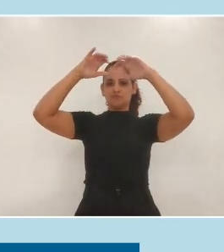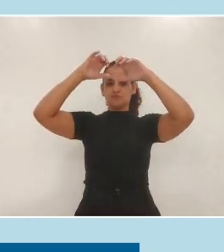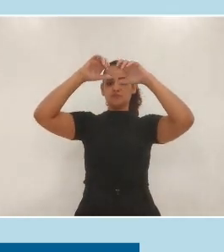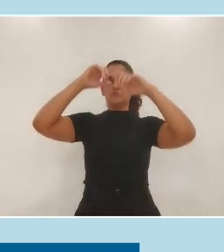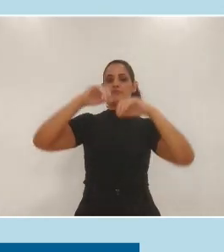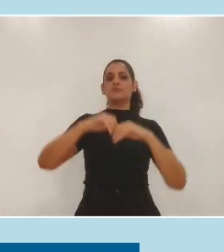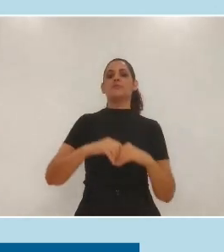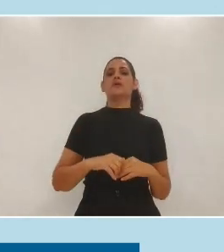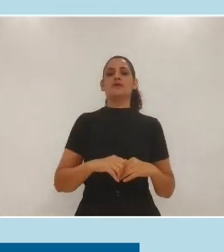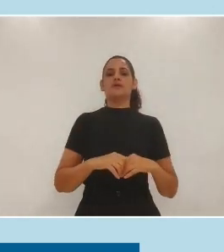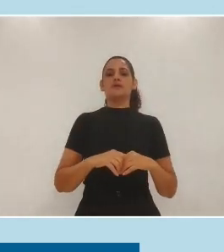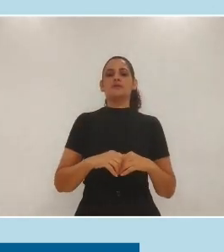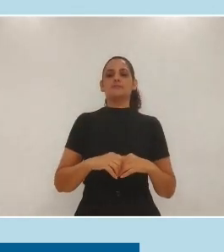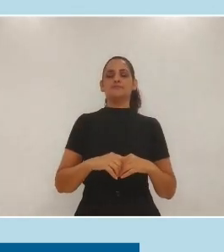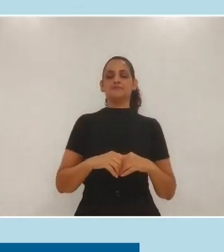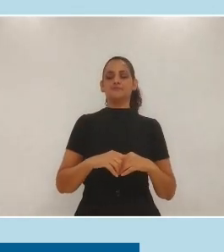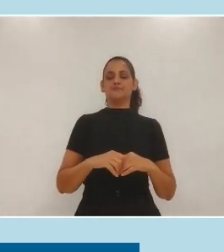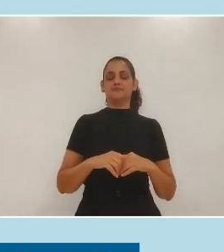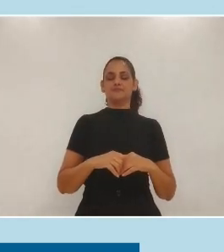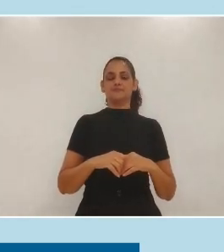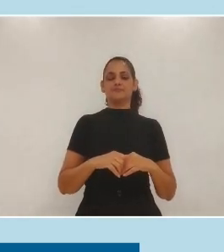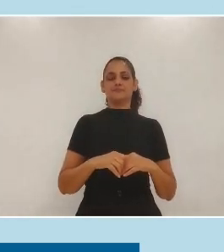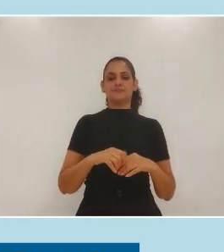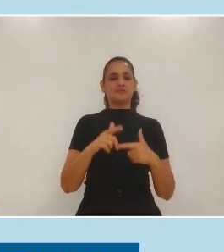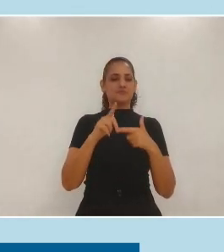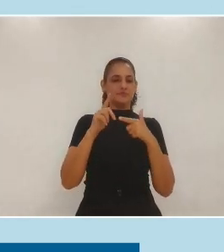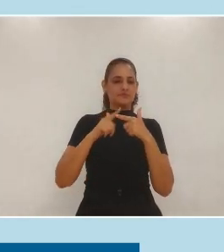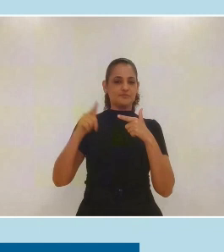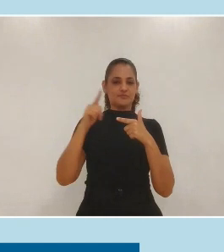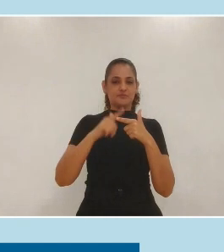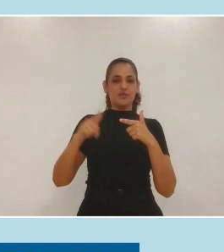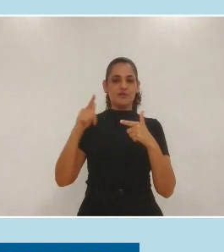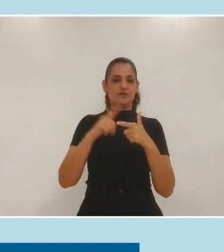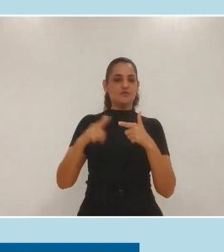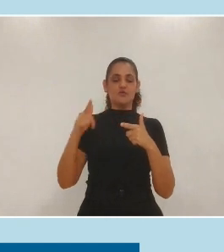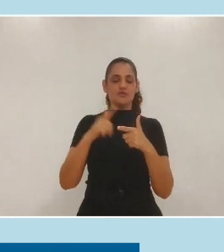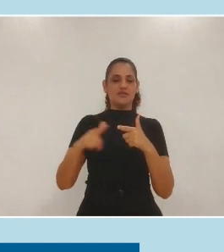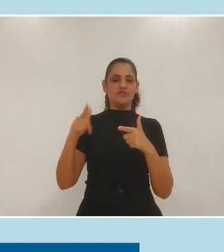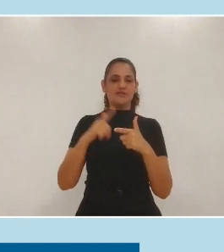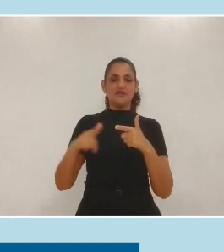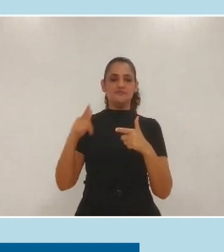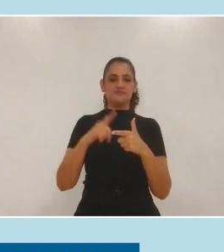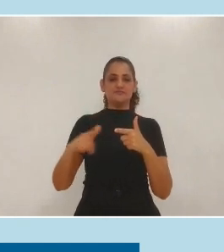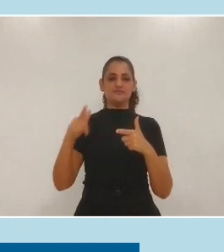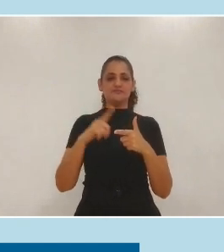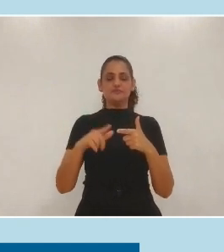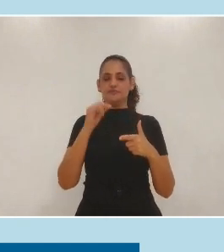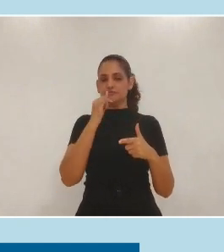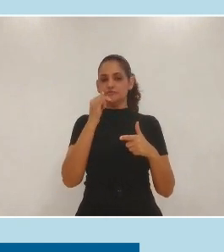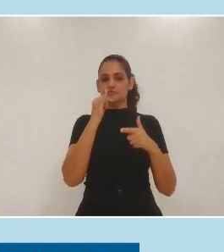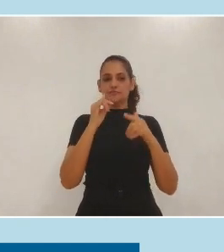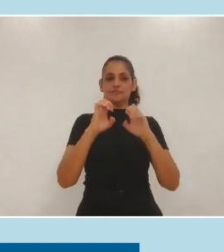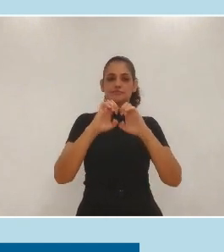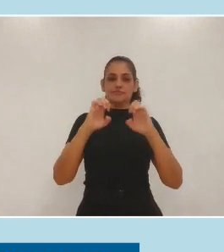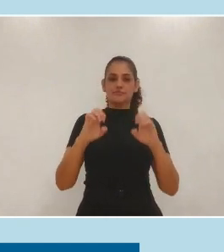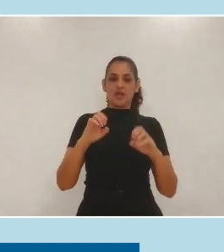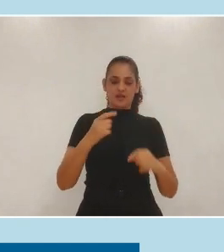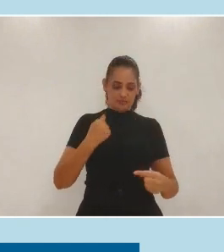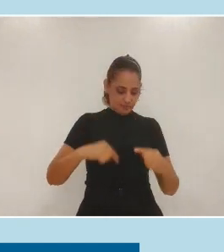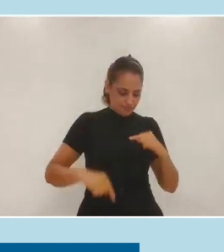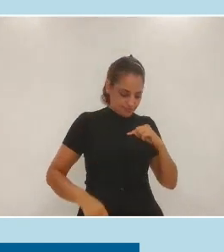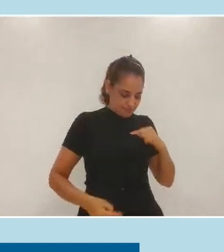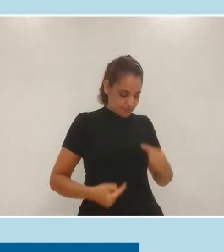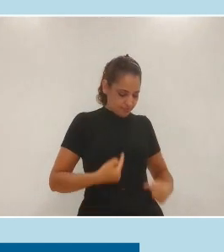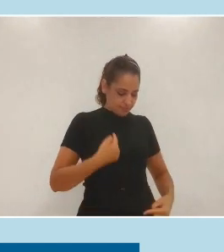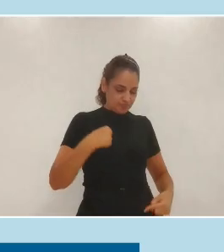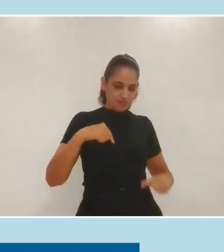ocas que esticam e depois elas não conseguem voltar. Então, a estrutura de uma artéria é o quê?